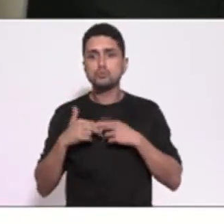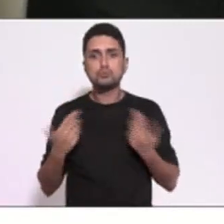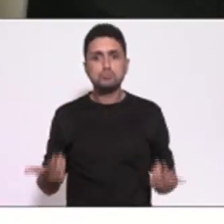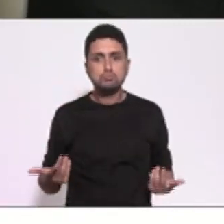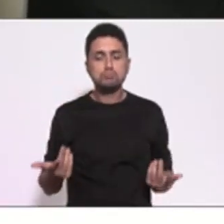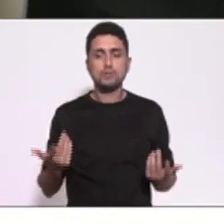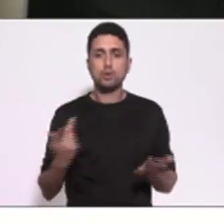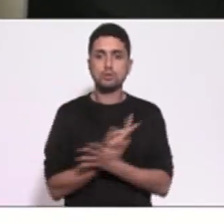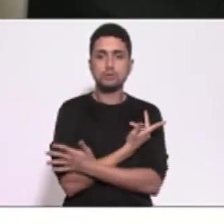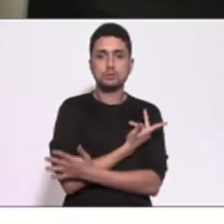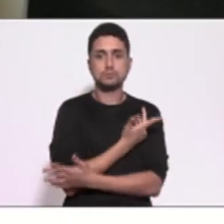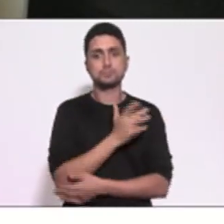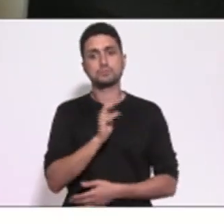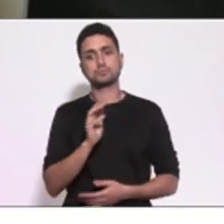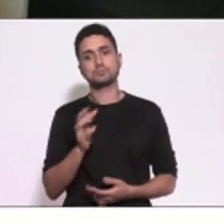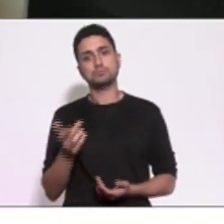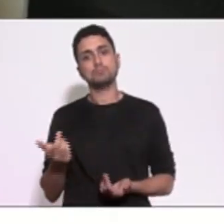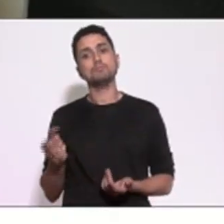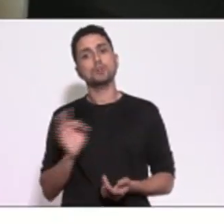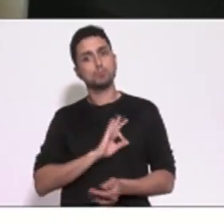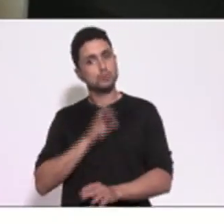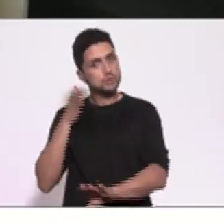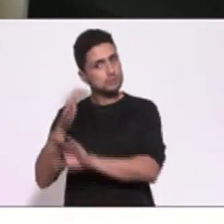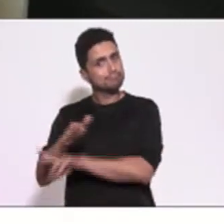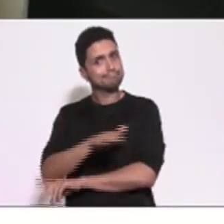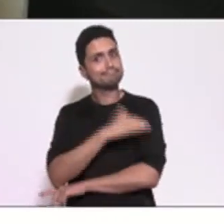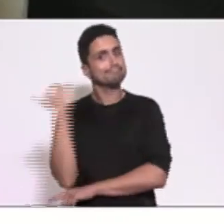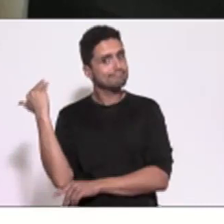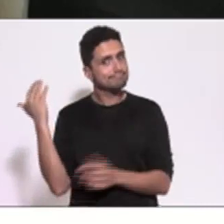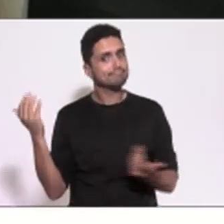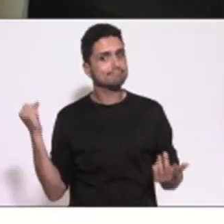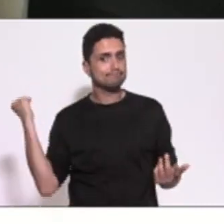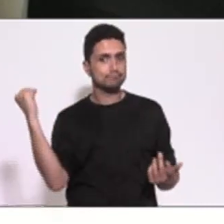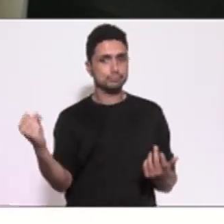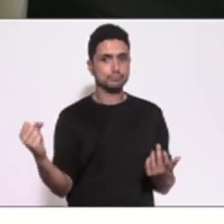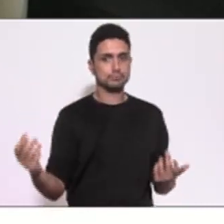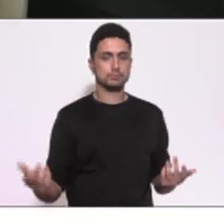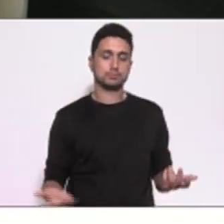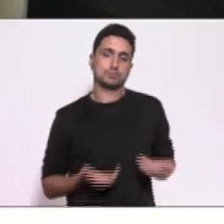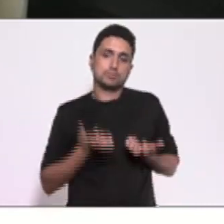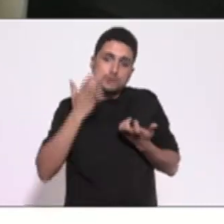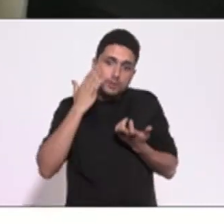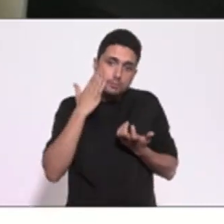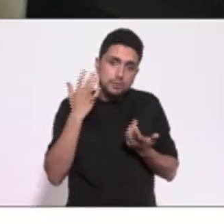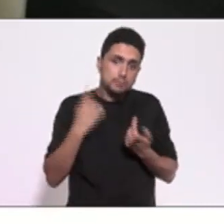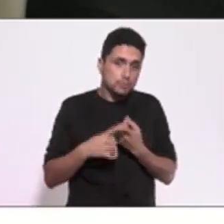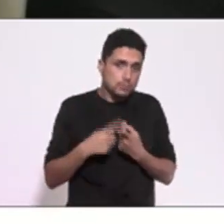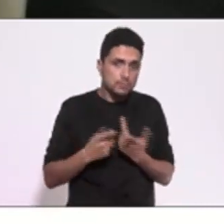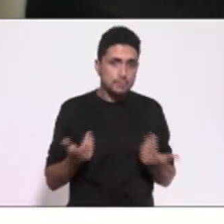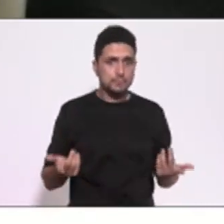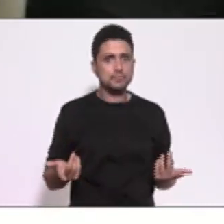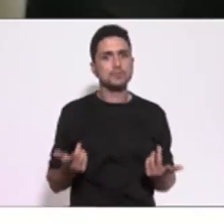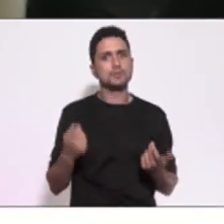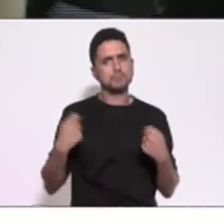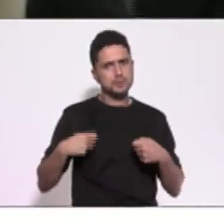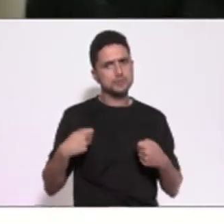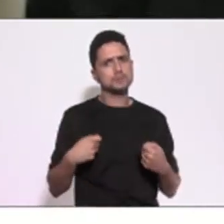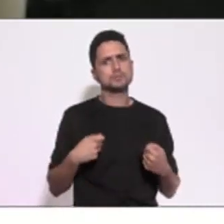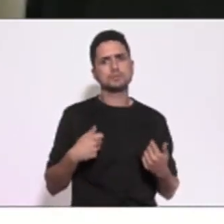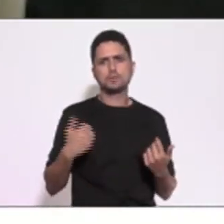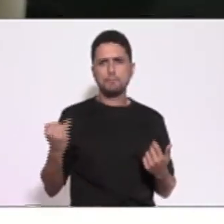de situações que precisam ser explicadas pela própria investigação. Eu acho que é fundamental, por isso